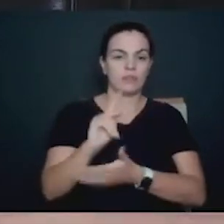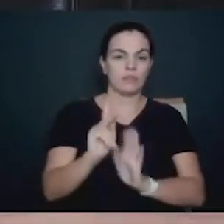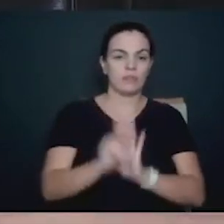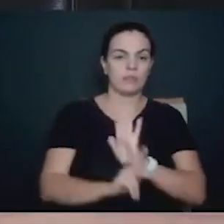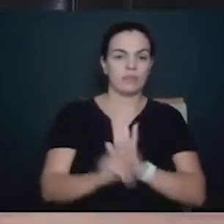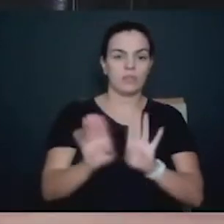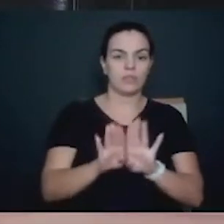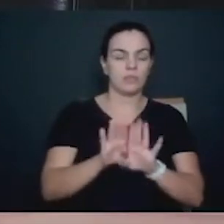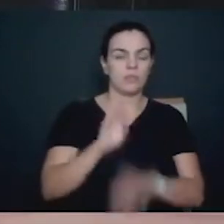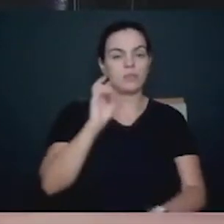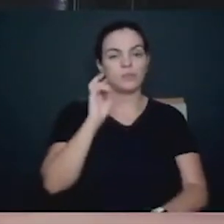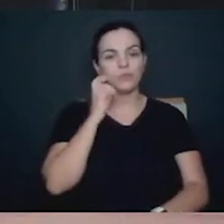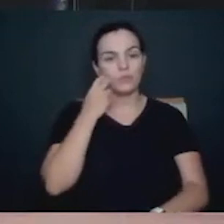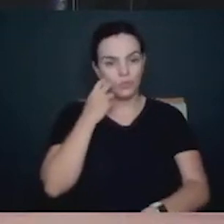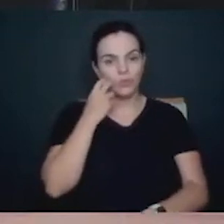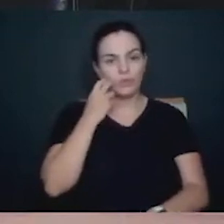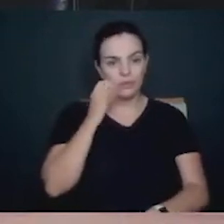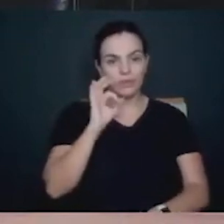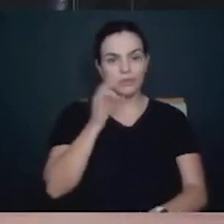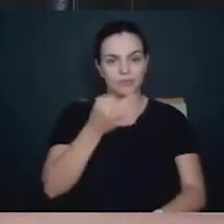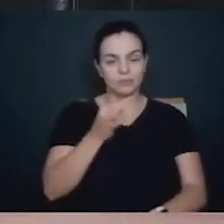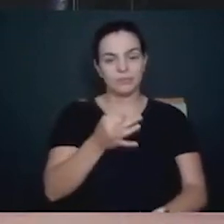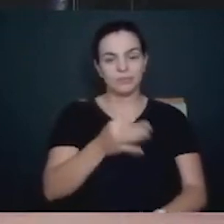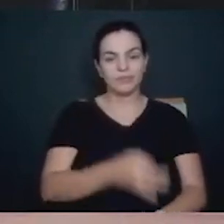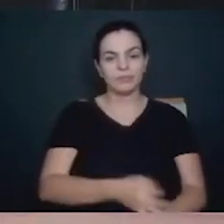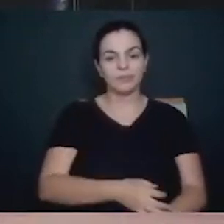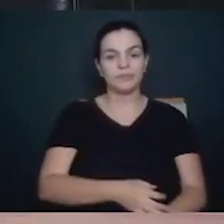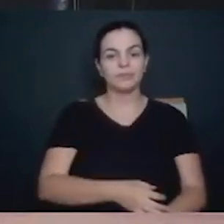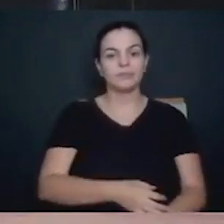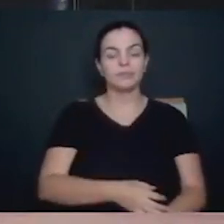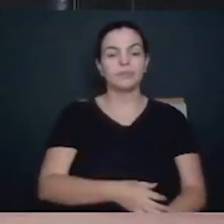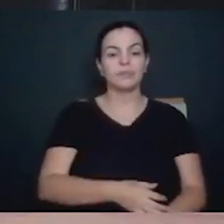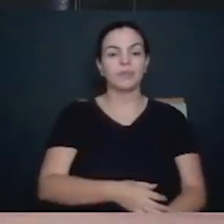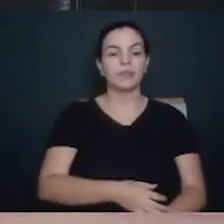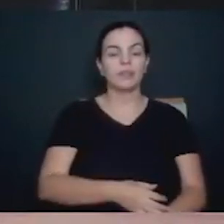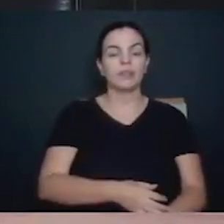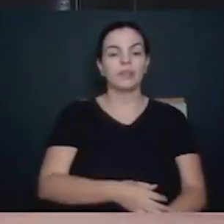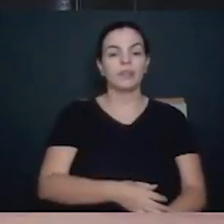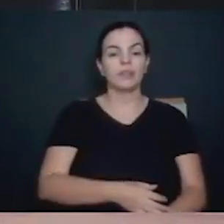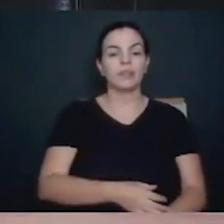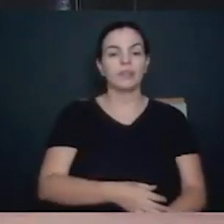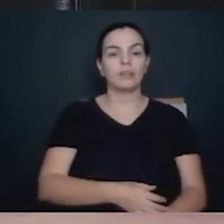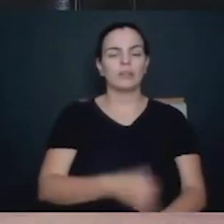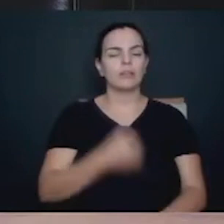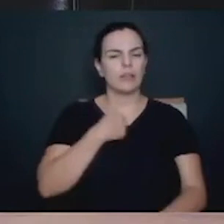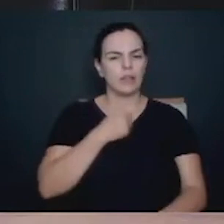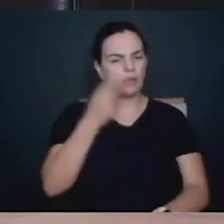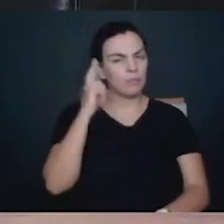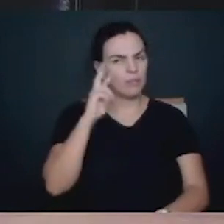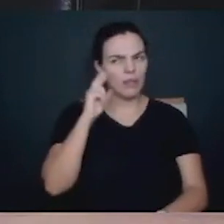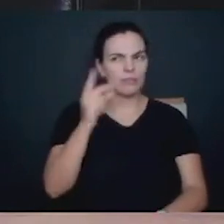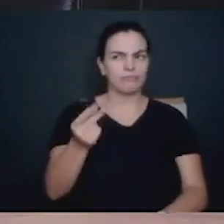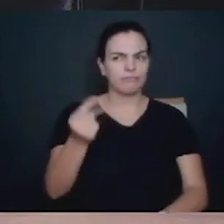acho que assina esse projeto com Vossa Excelência, e isso me remete a uma questão de muitos anos. Durante muitos anos eu